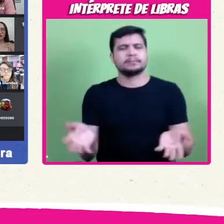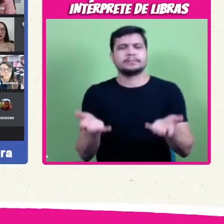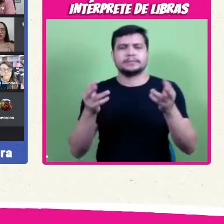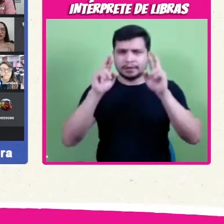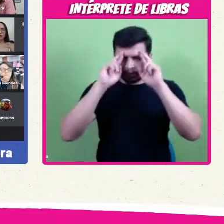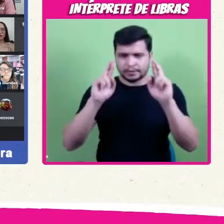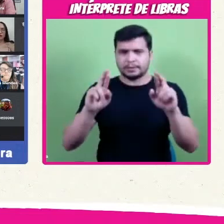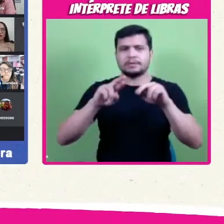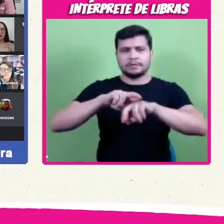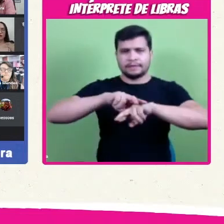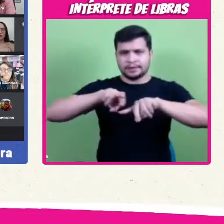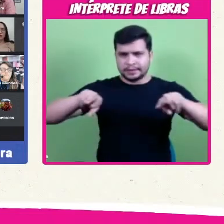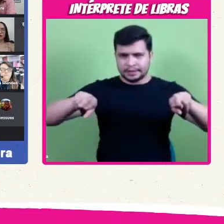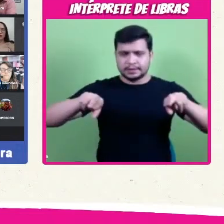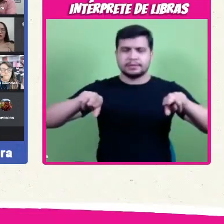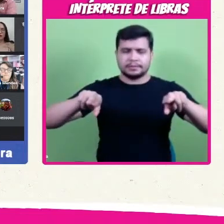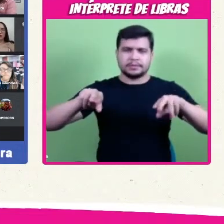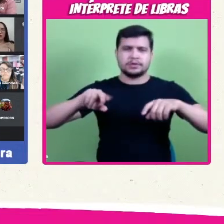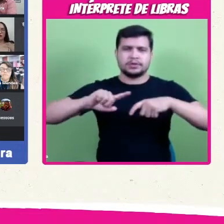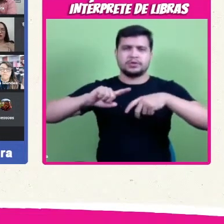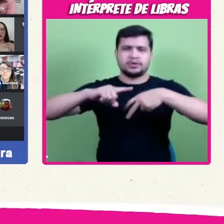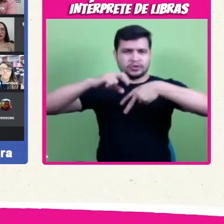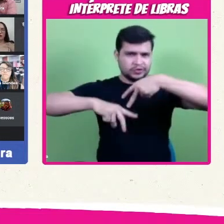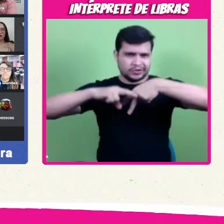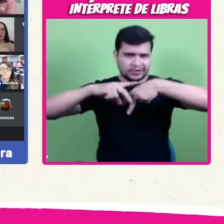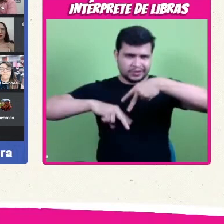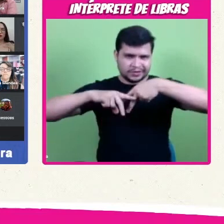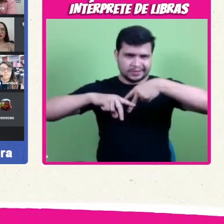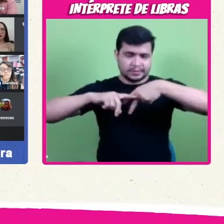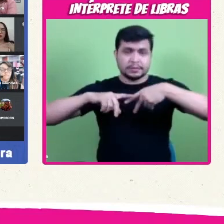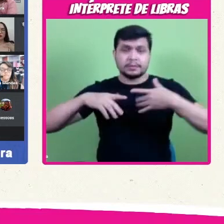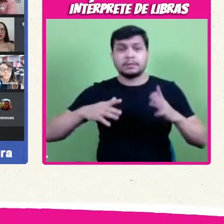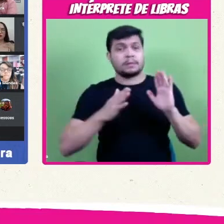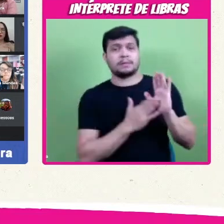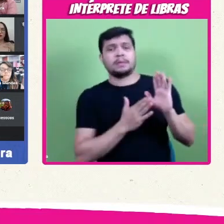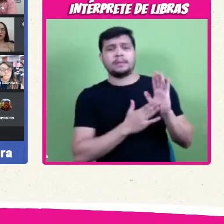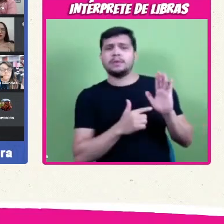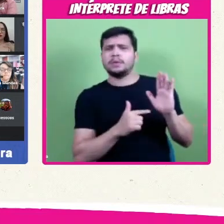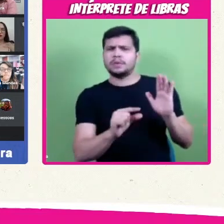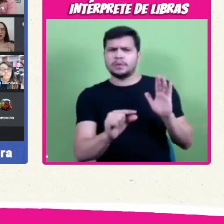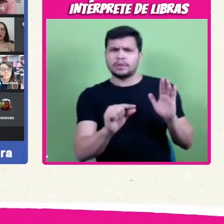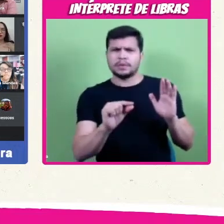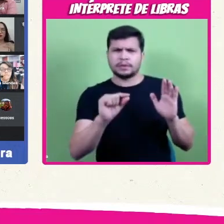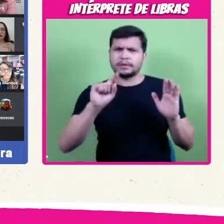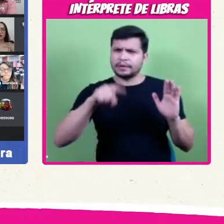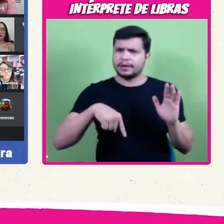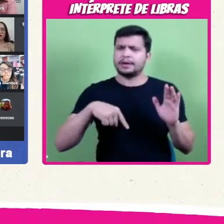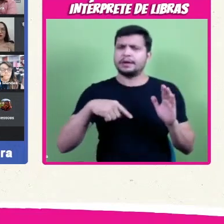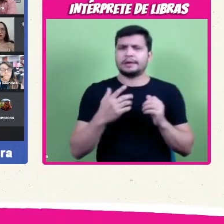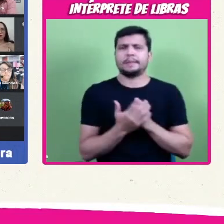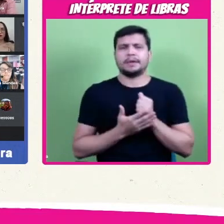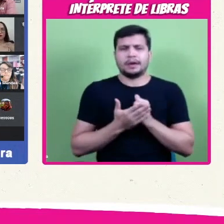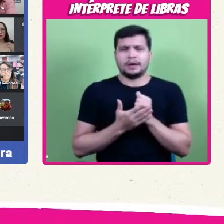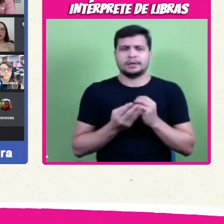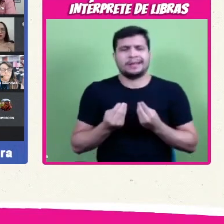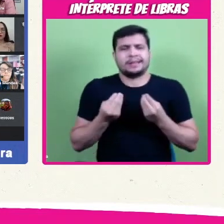gênero. A proposta pedagógica da amostra educativa tem como princípio as